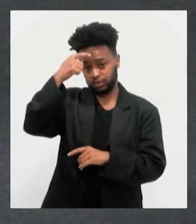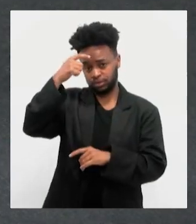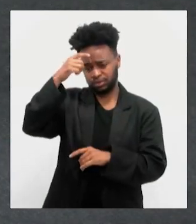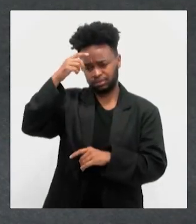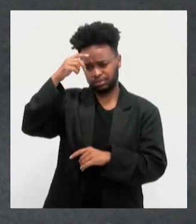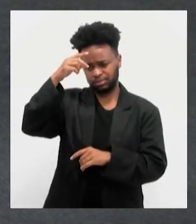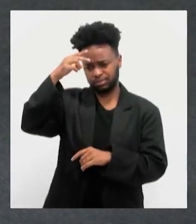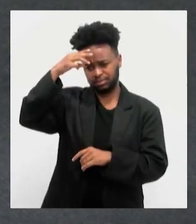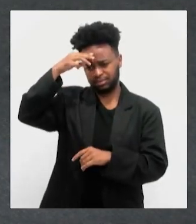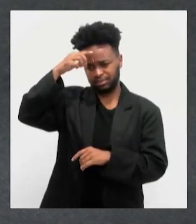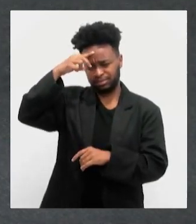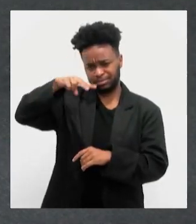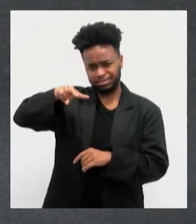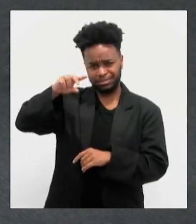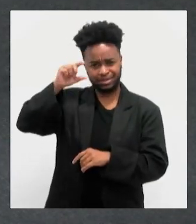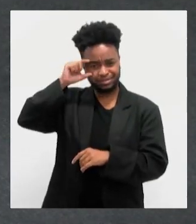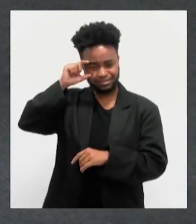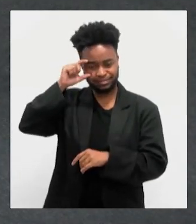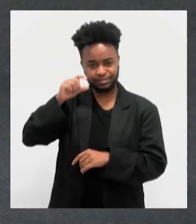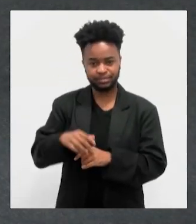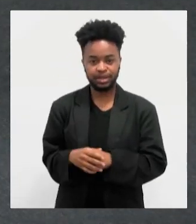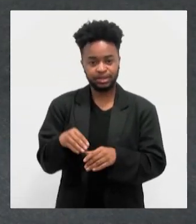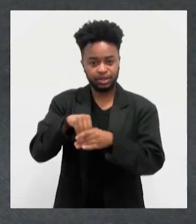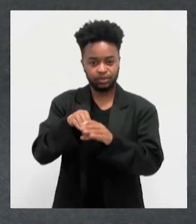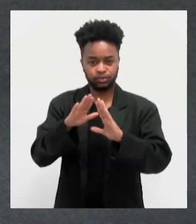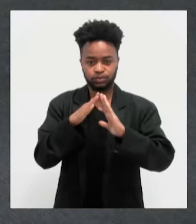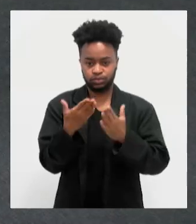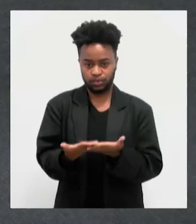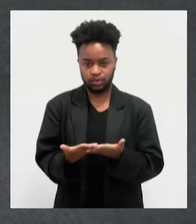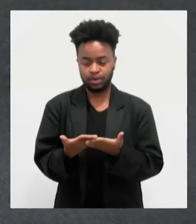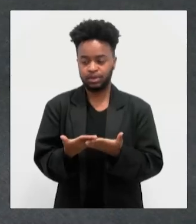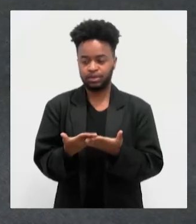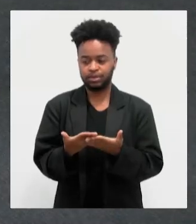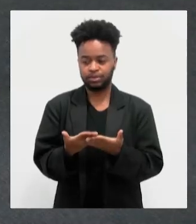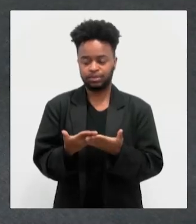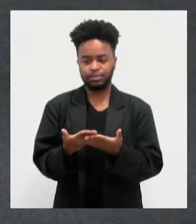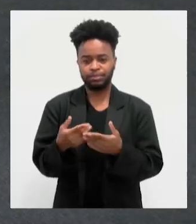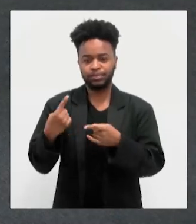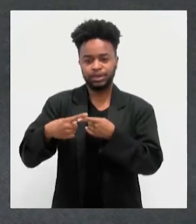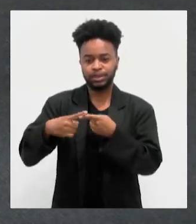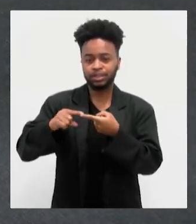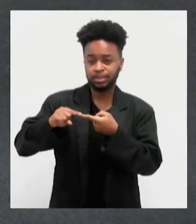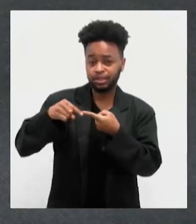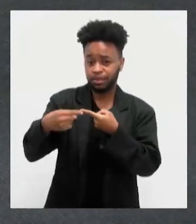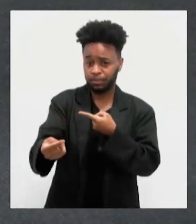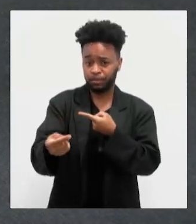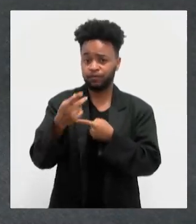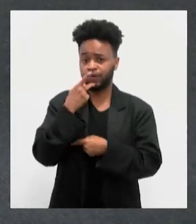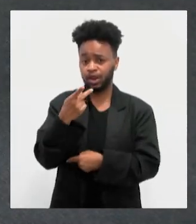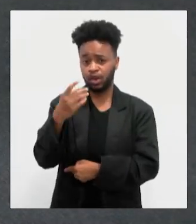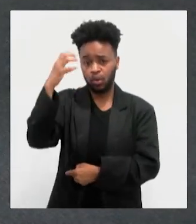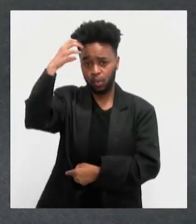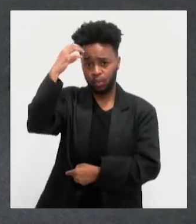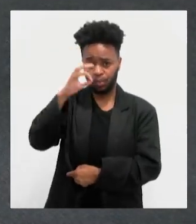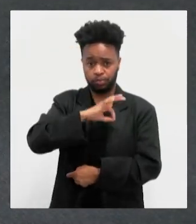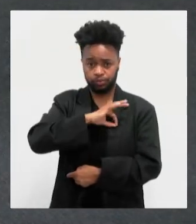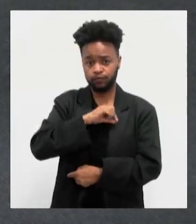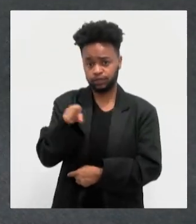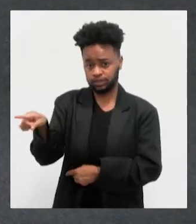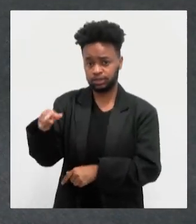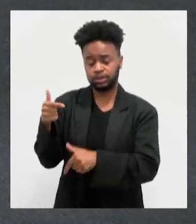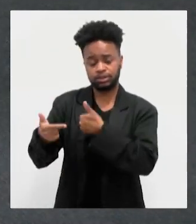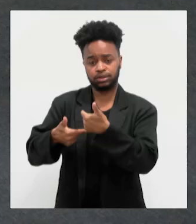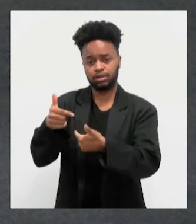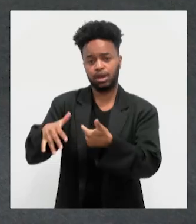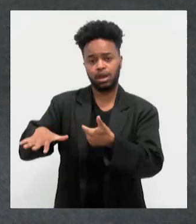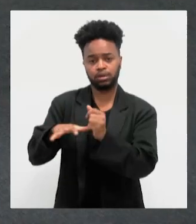violência desde os bancos da escola. Porque depois a gente fica jogando em cima da polícia, Vossa Excelência é das forças de